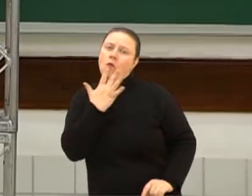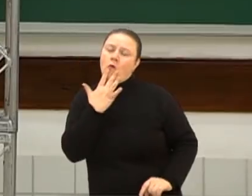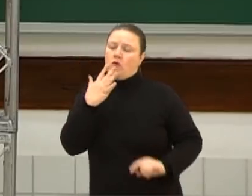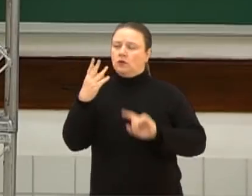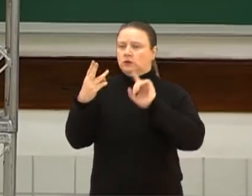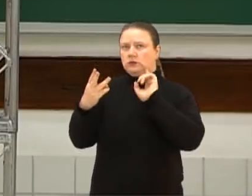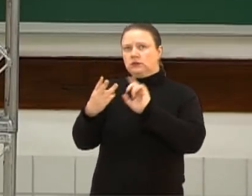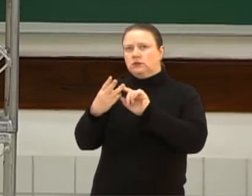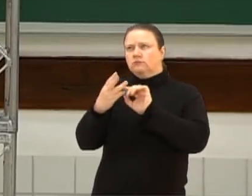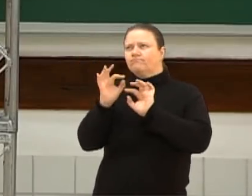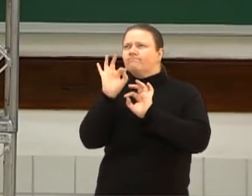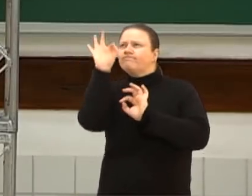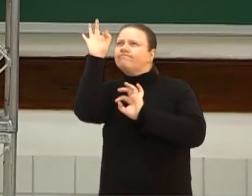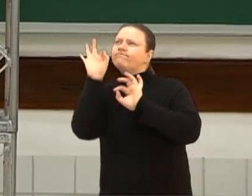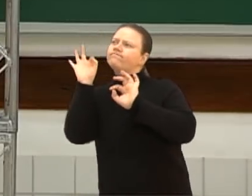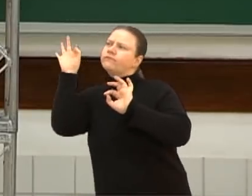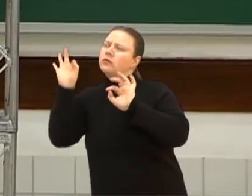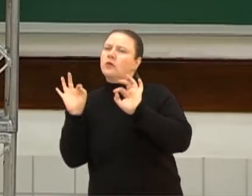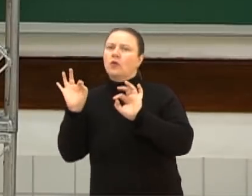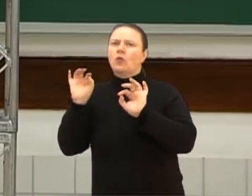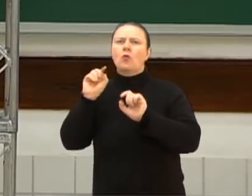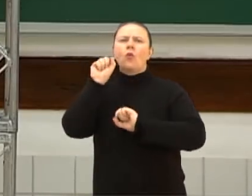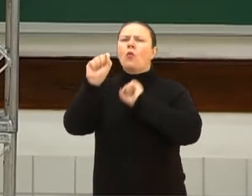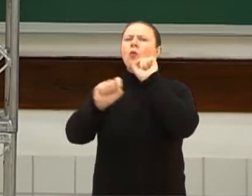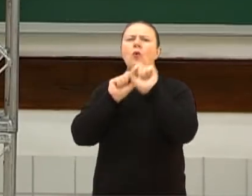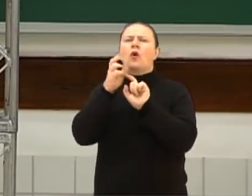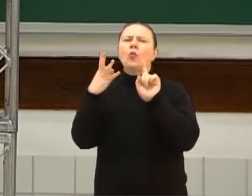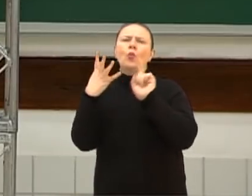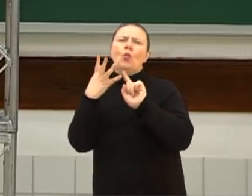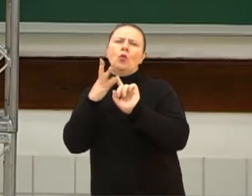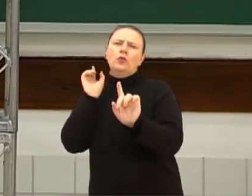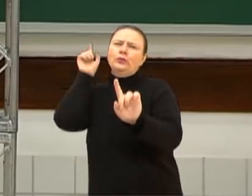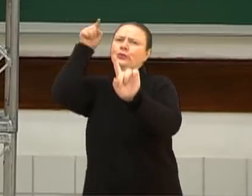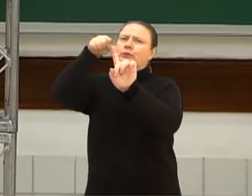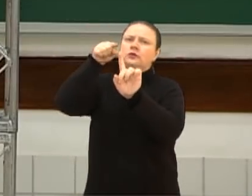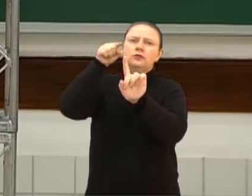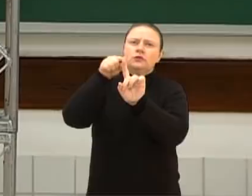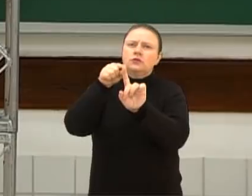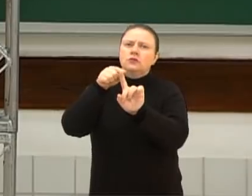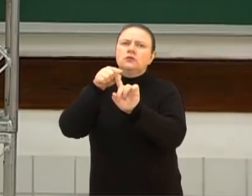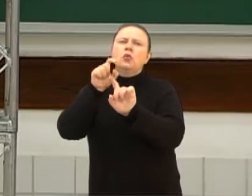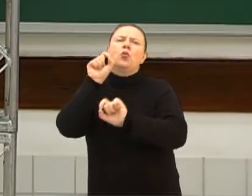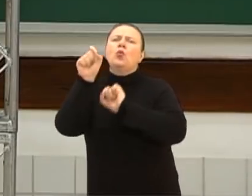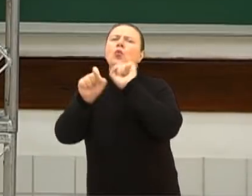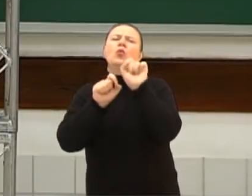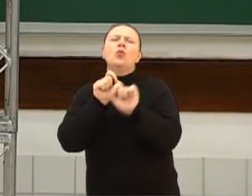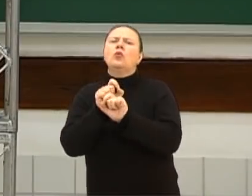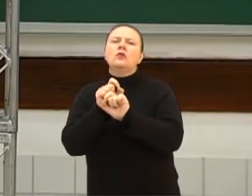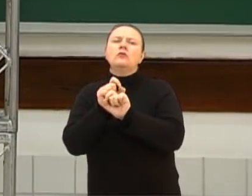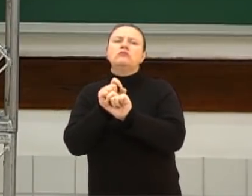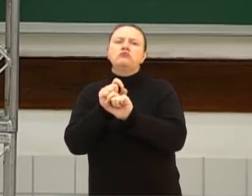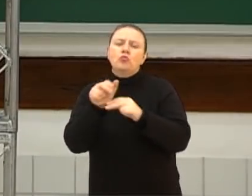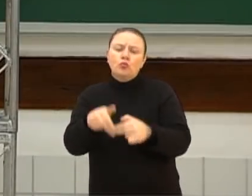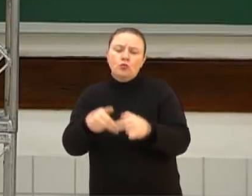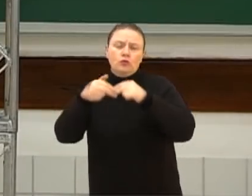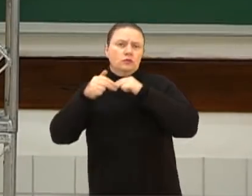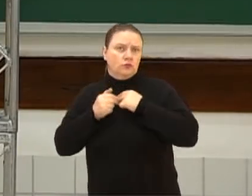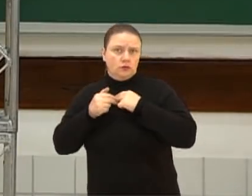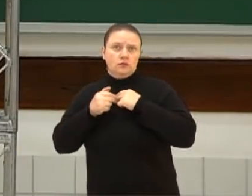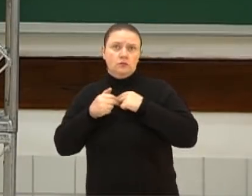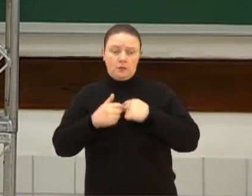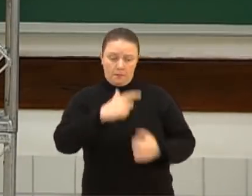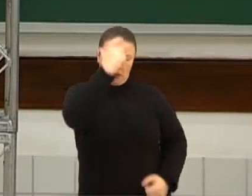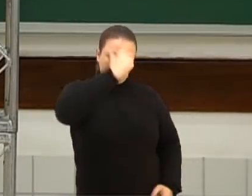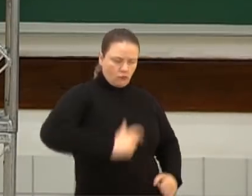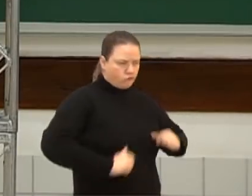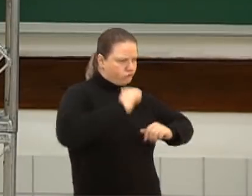contornos, quais são os prováveis objetivos, as prováveis intencionalidades deste autor ao